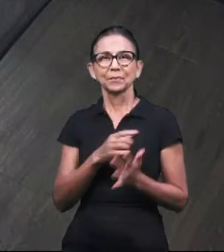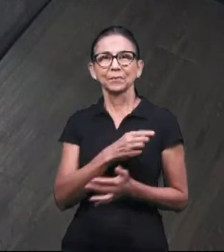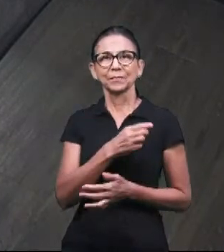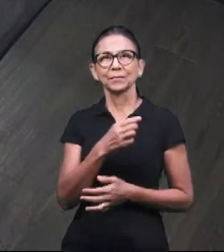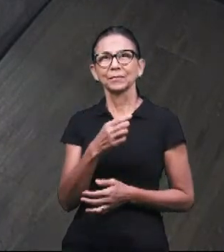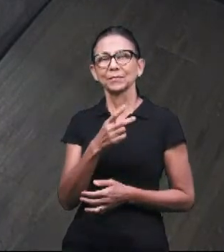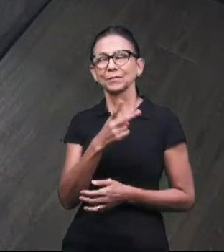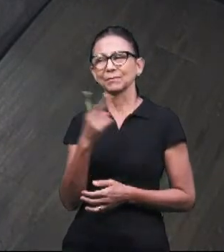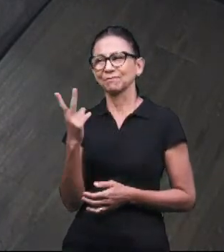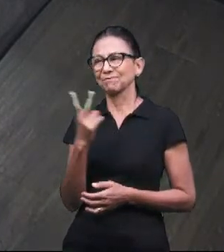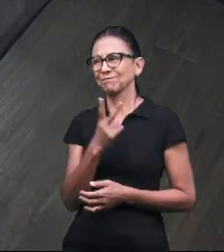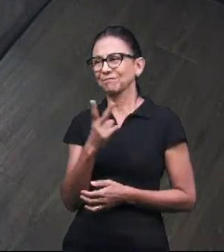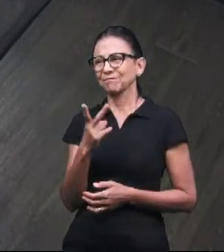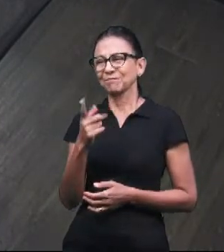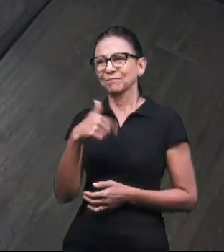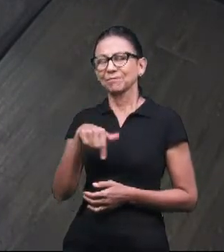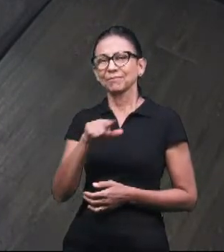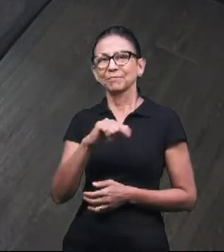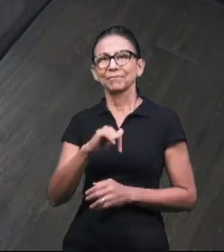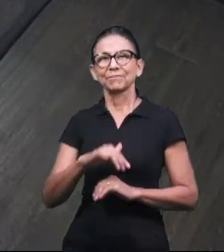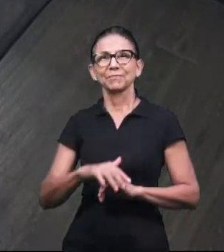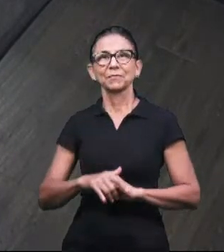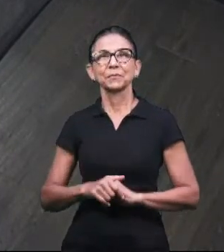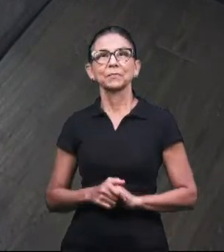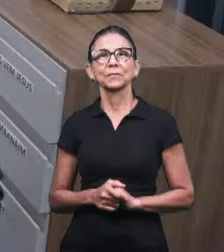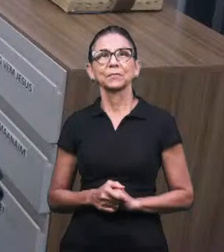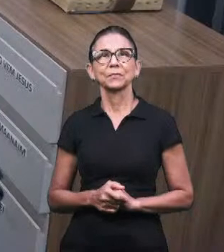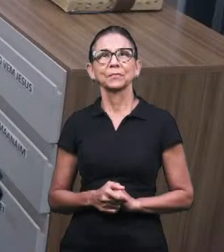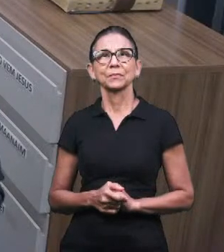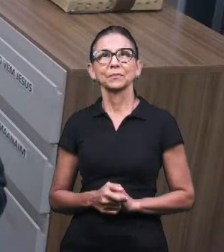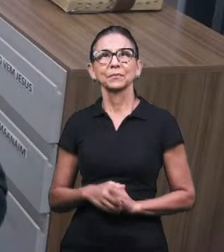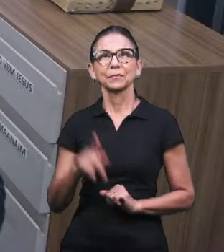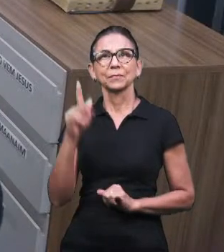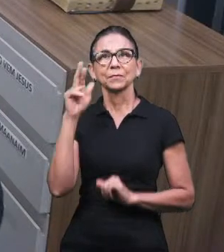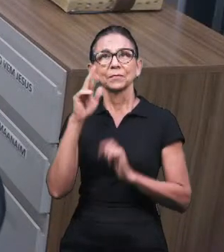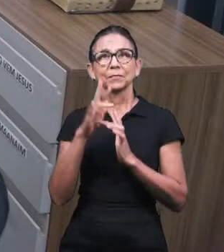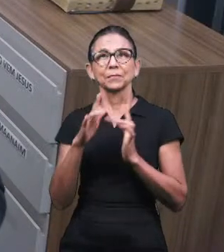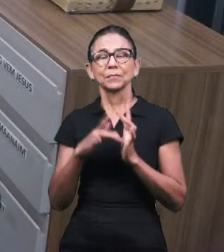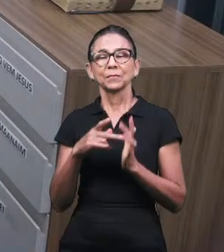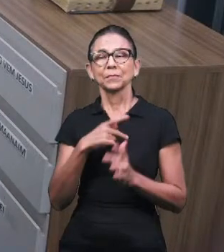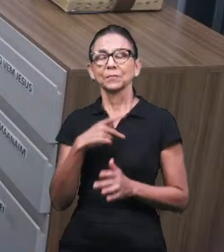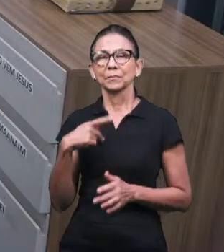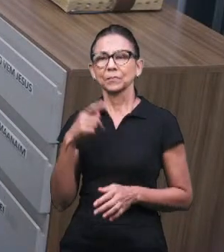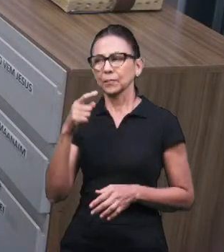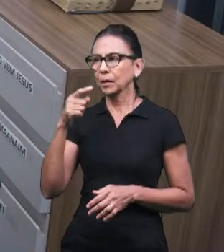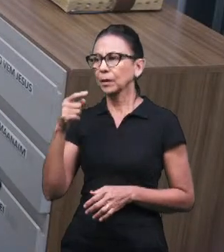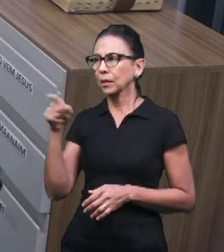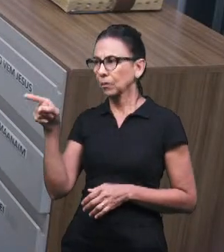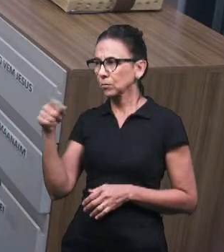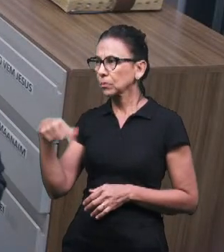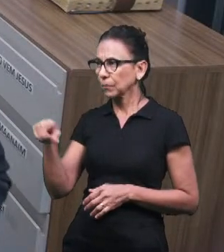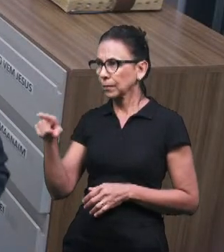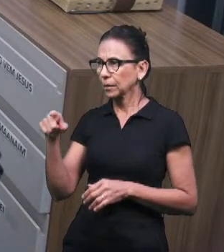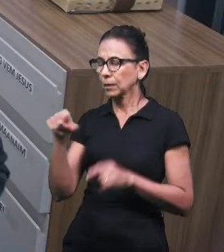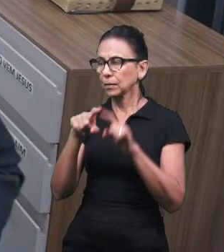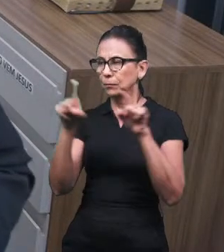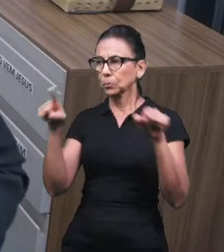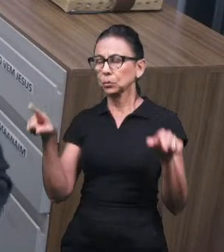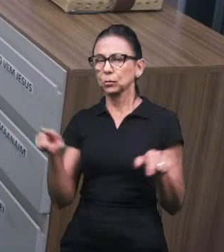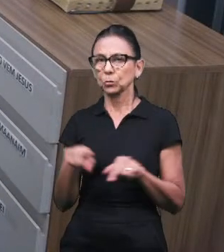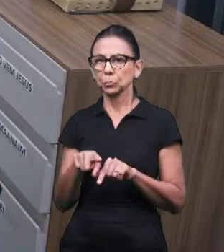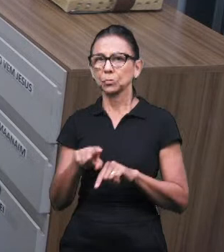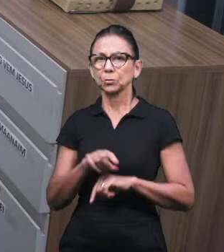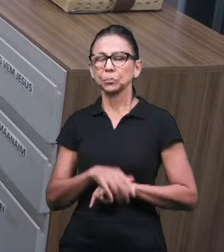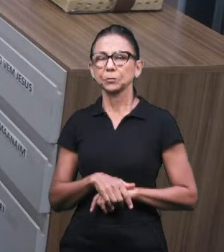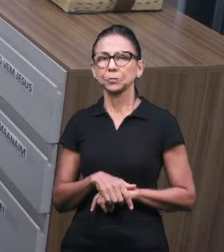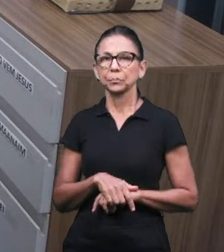do Senhor a todos os irmãos. A paz do Senhor a todos. A paz do Senhor. Pastor Júlio César já se dirigindo lá para o estúdio 4 aqui da